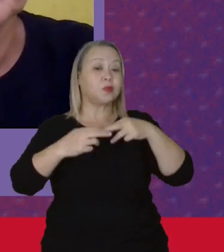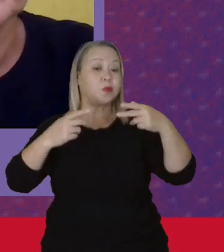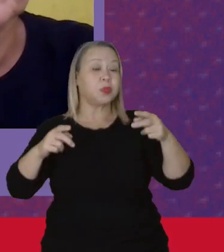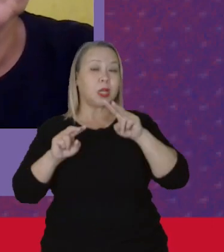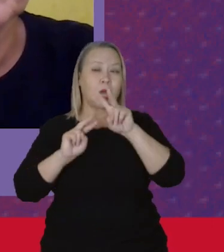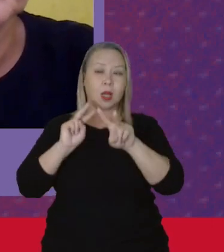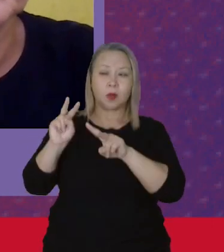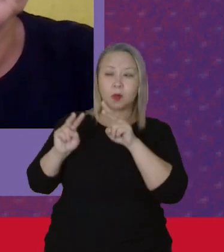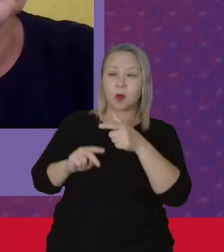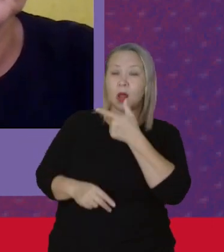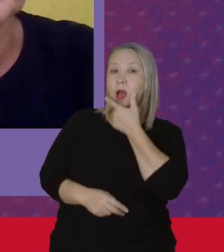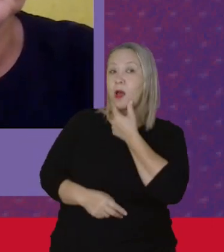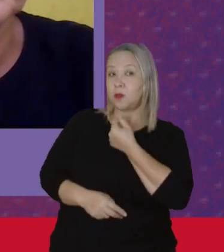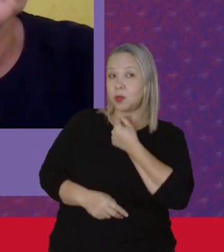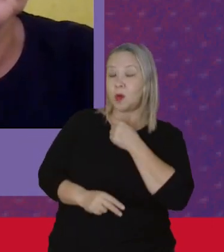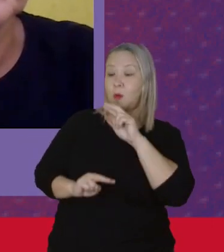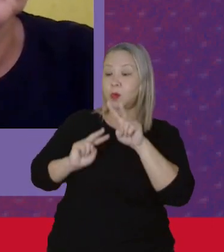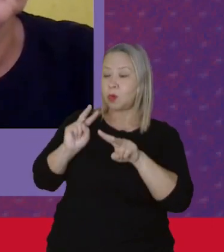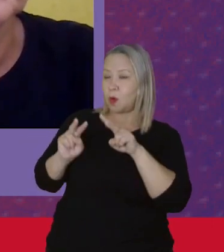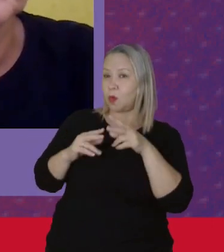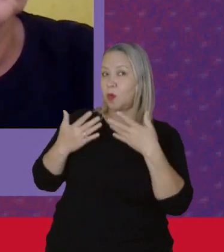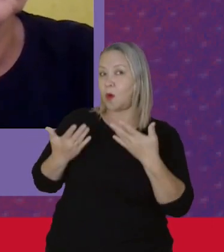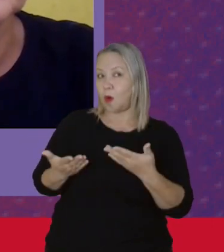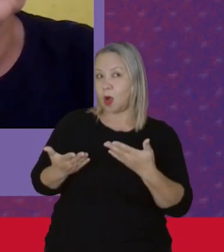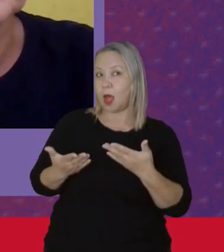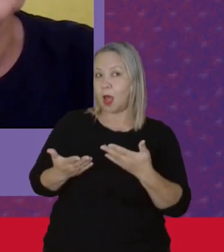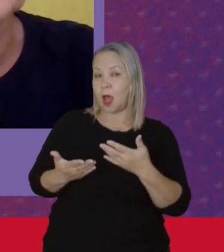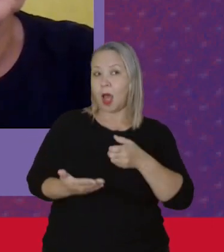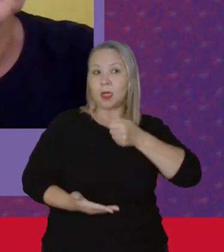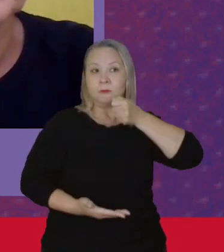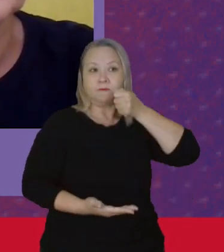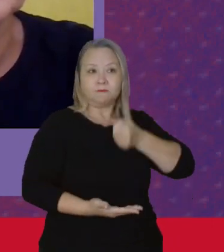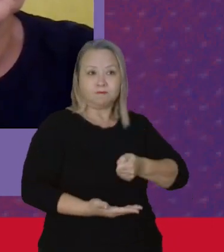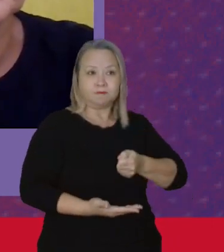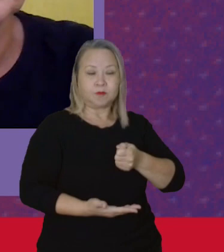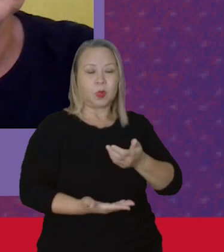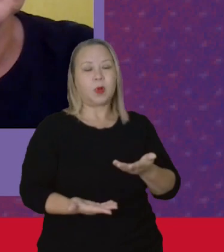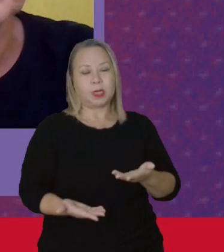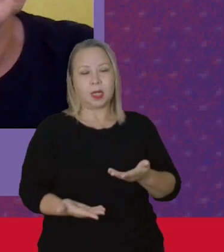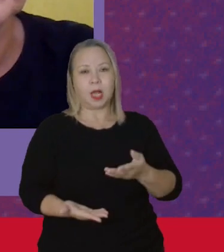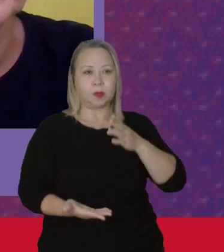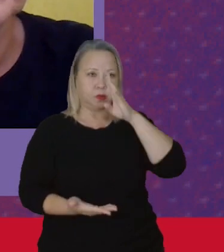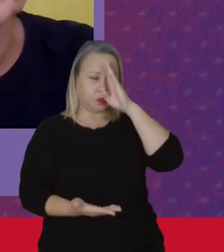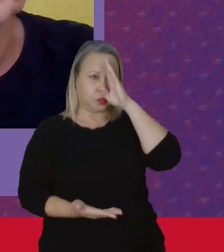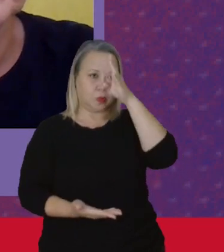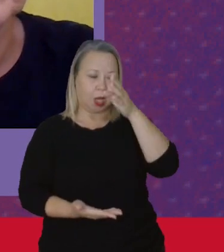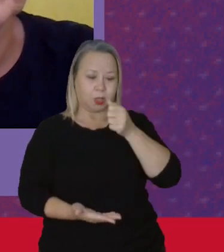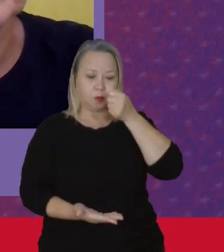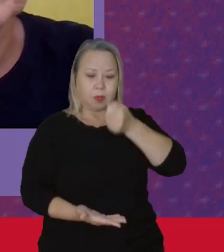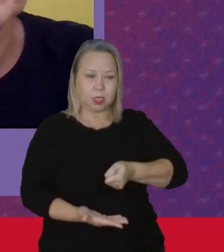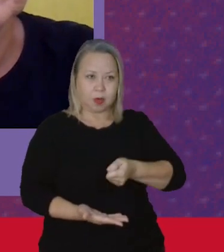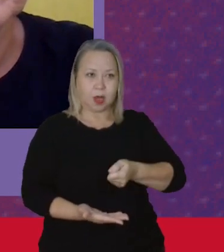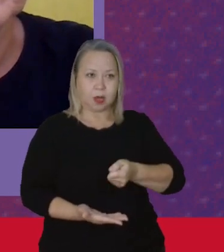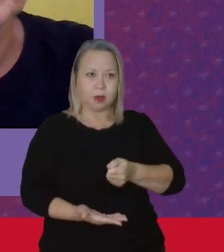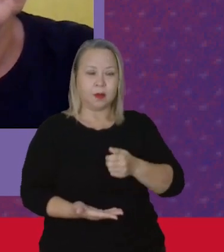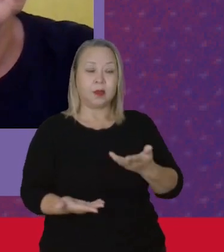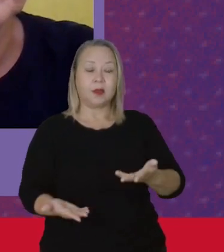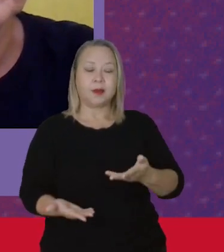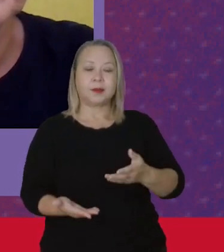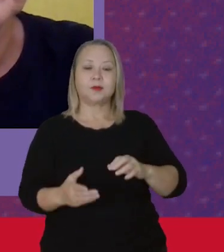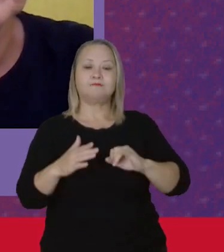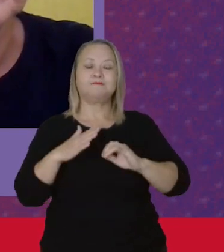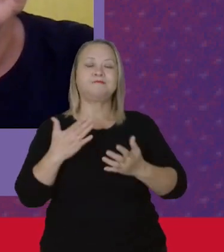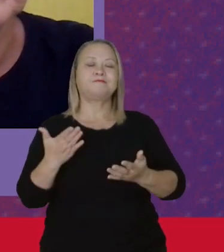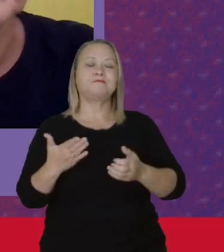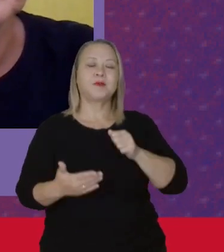dos homens ou do olhar do patriarcado, do hétero patriarcado, do cis hétero